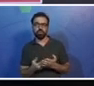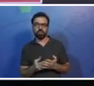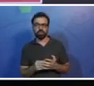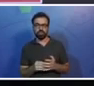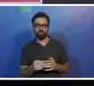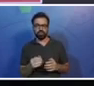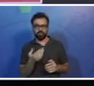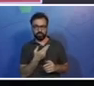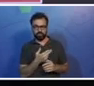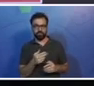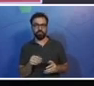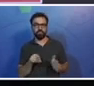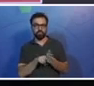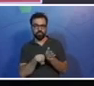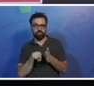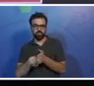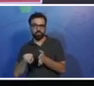ano.